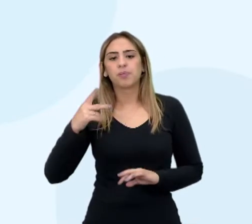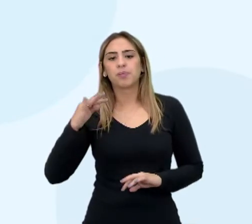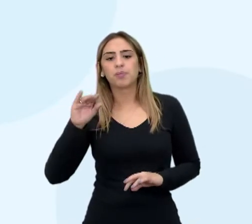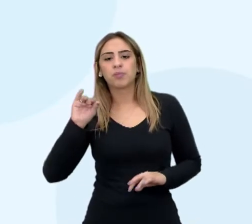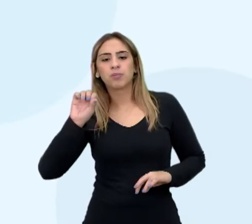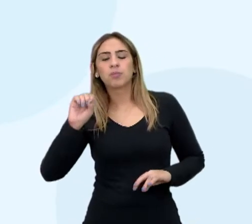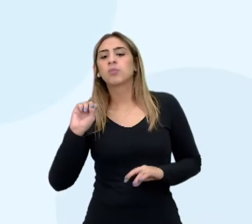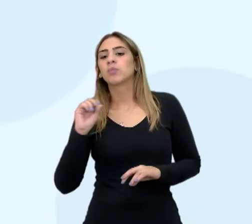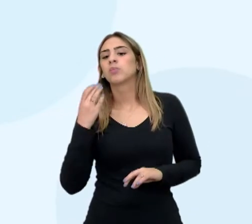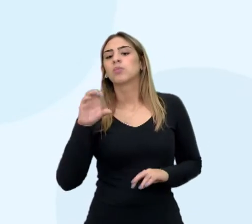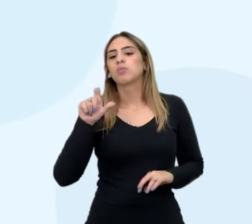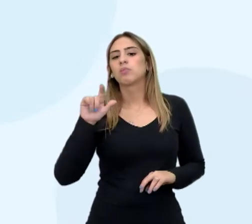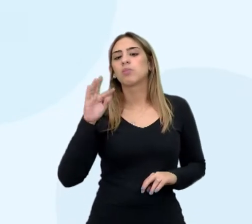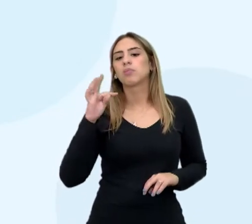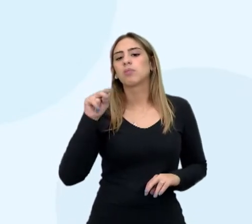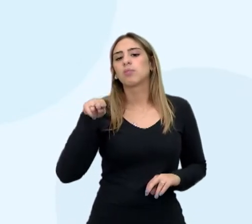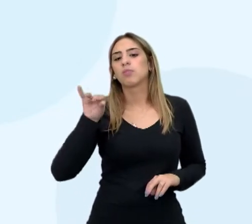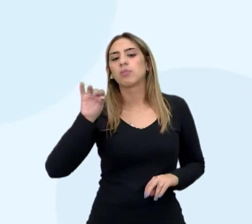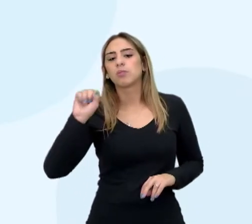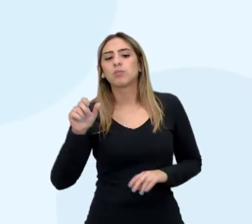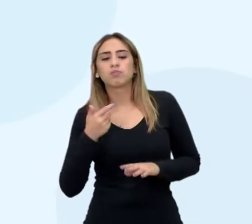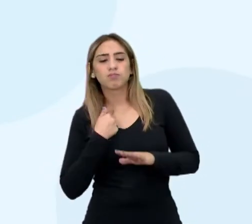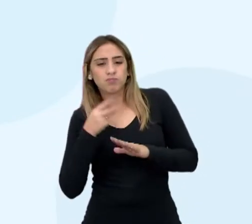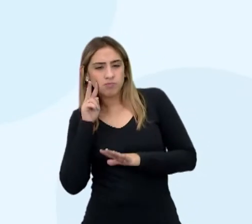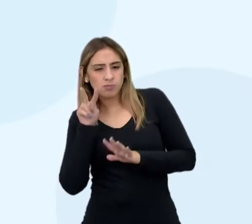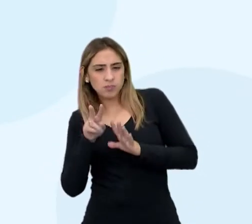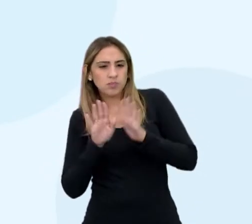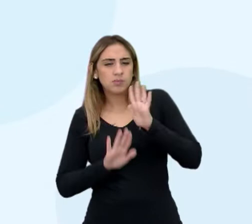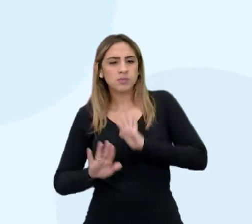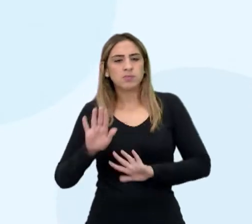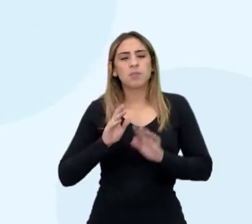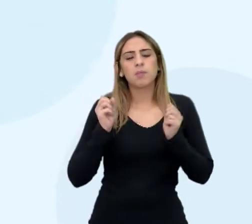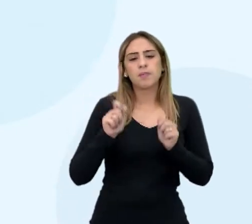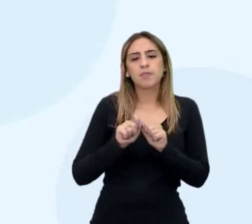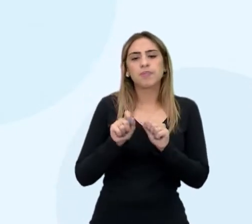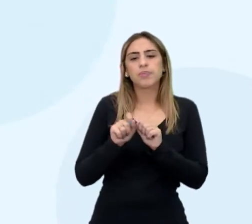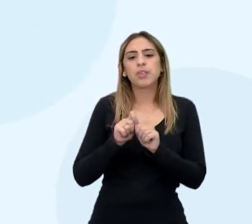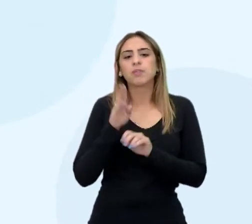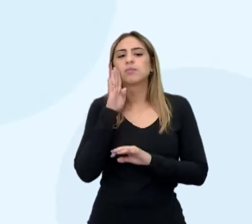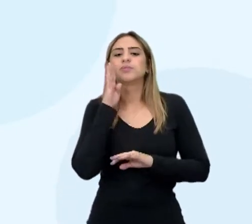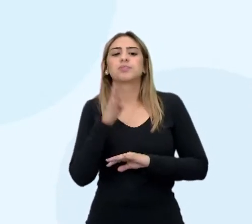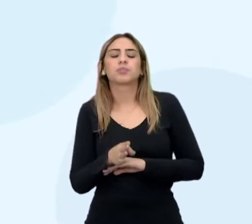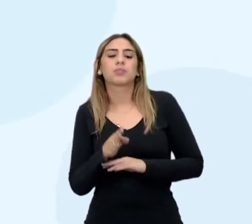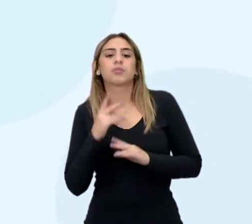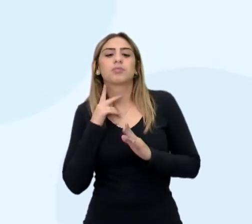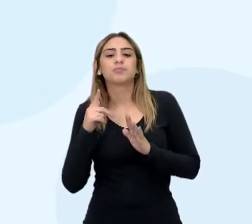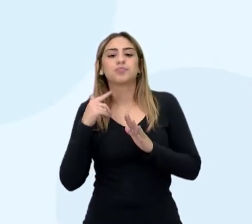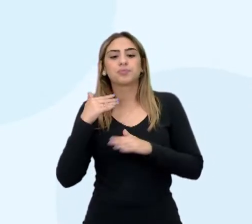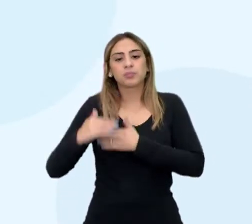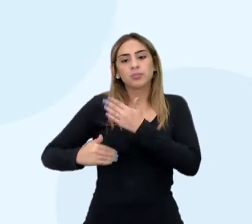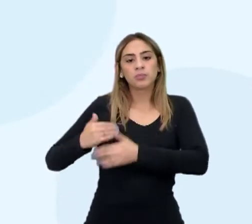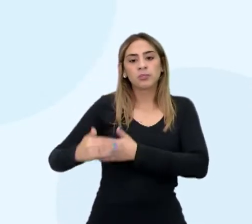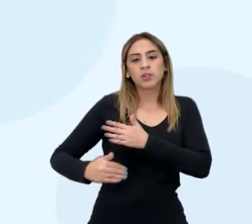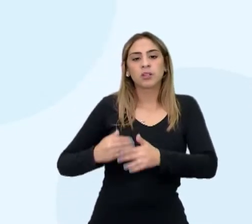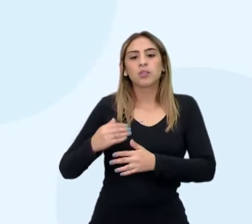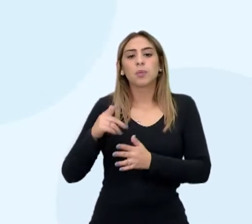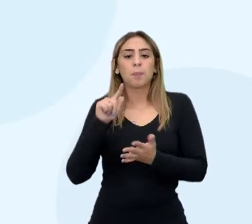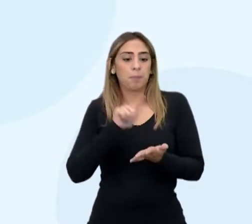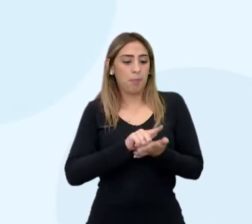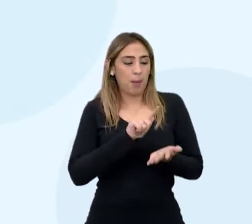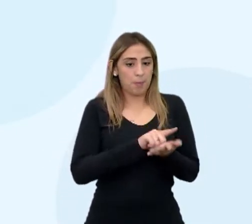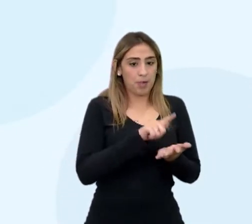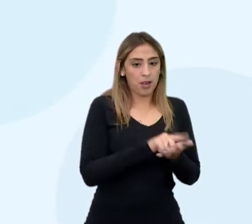ou eletrônicos. O registro do sismograma pode ser feito diretamente do papel à tinta,